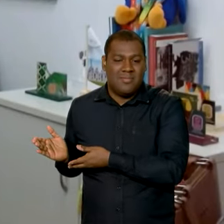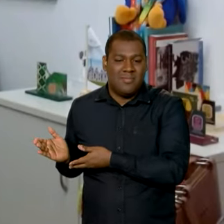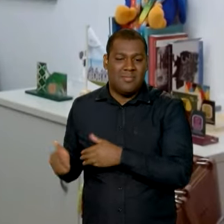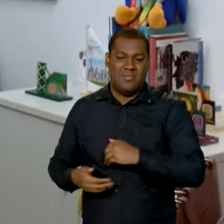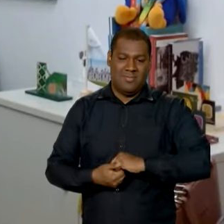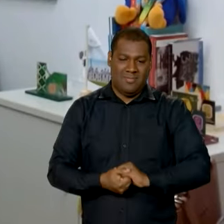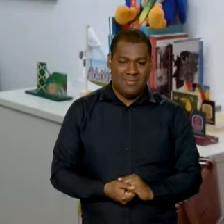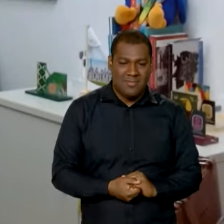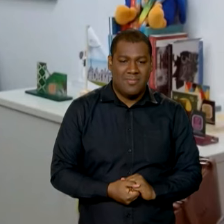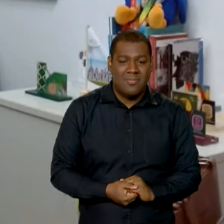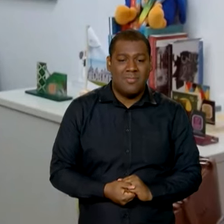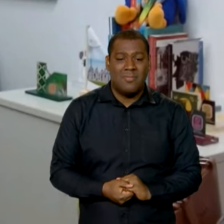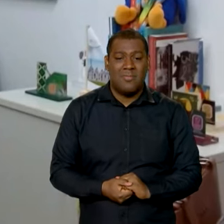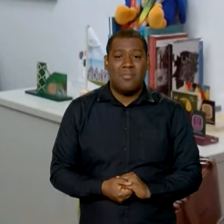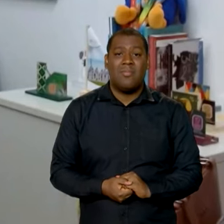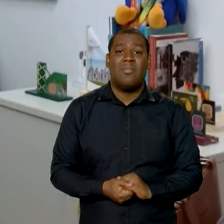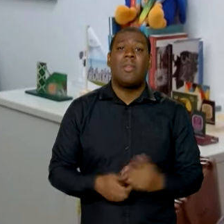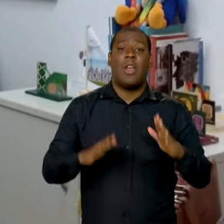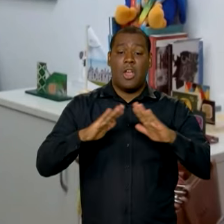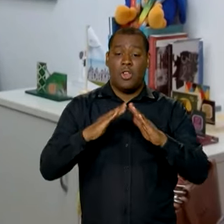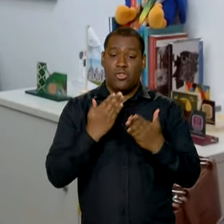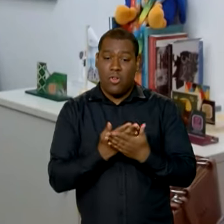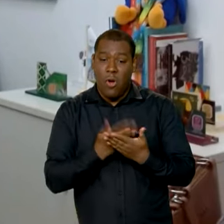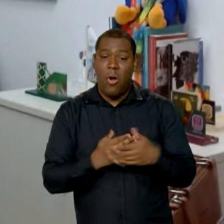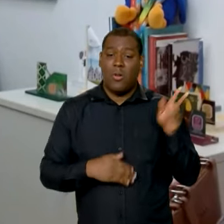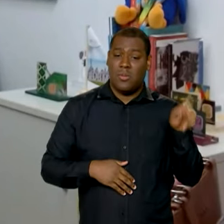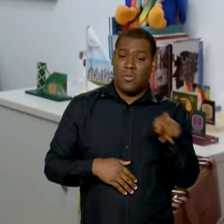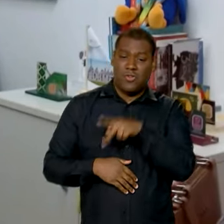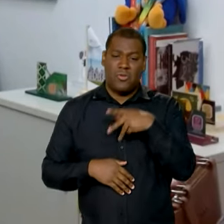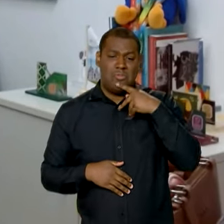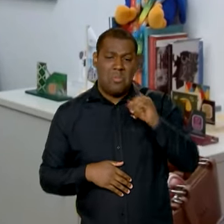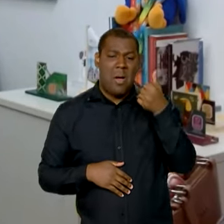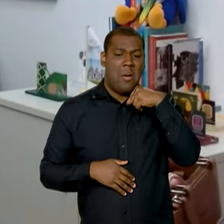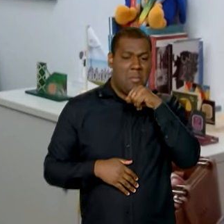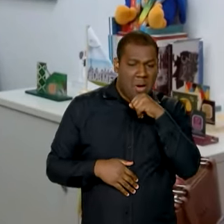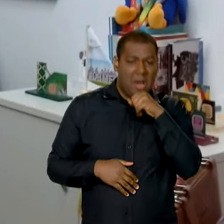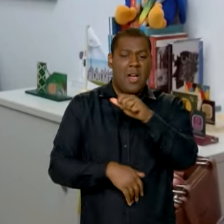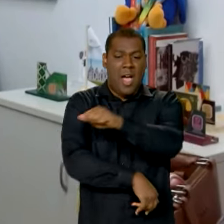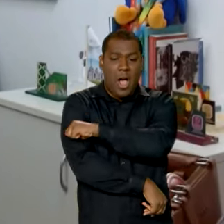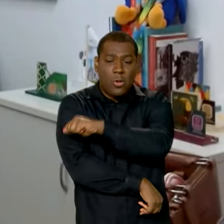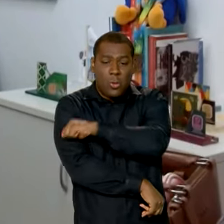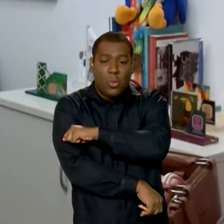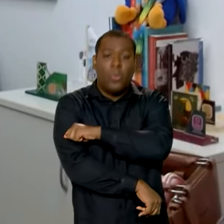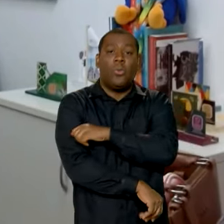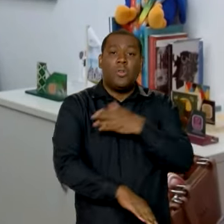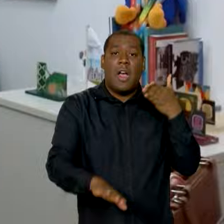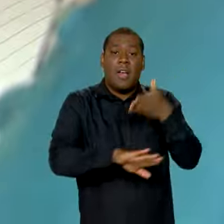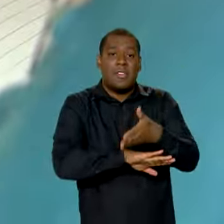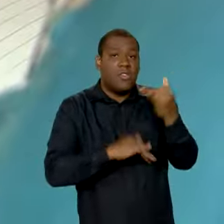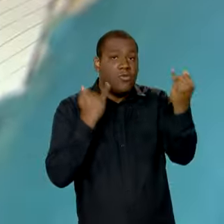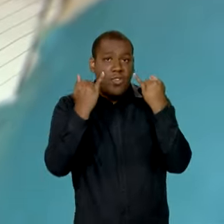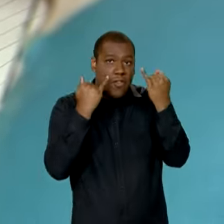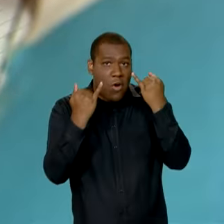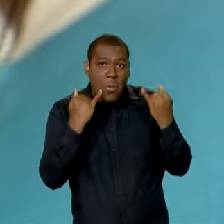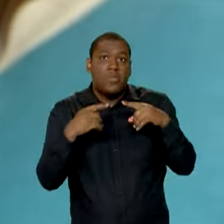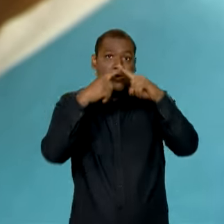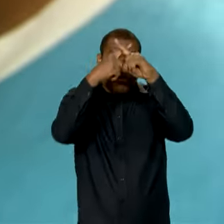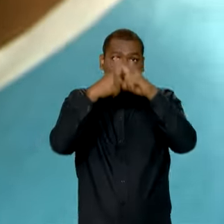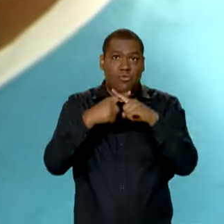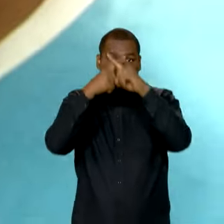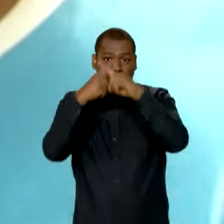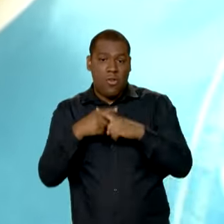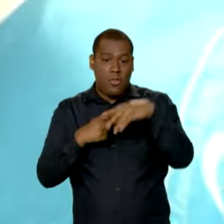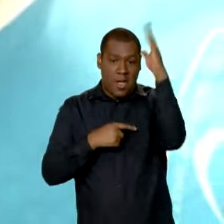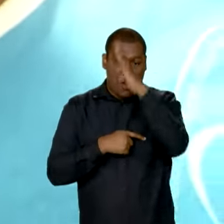olimpiadamirim.obmep.org.br, onde as escolas, os professores, os pais, os alunos vão encontrar informações sobre a Olimpíada, sobre as provas, sobre o